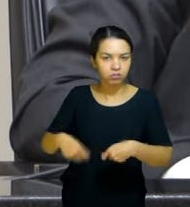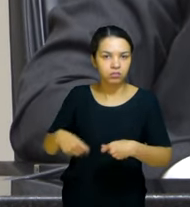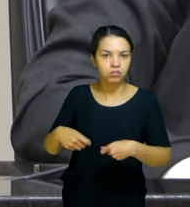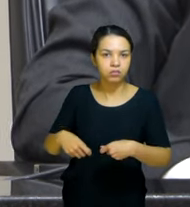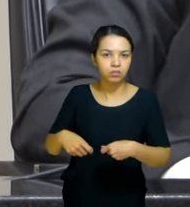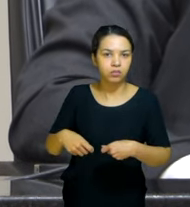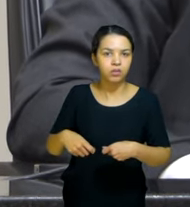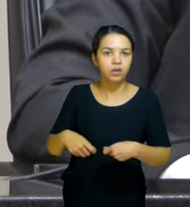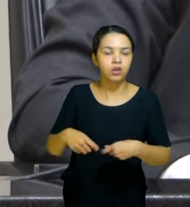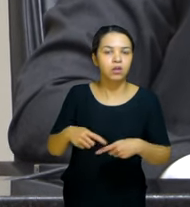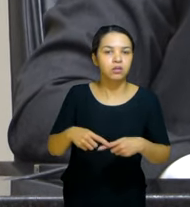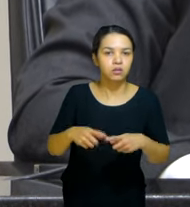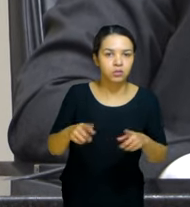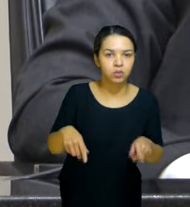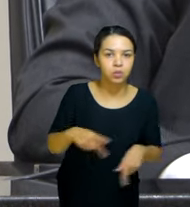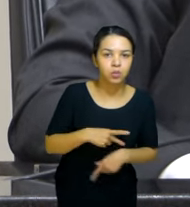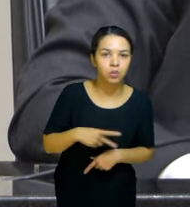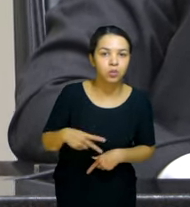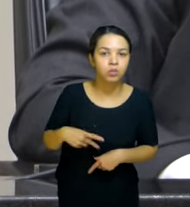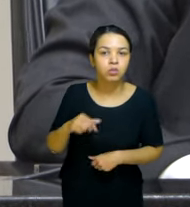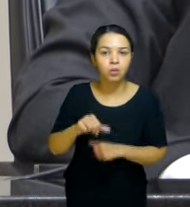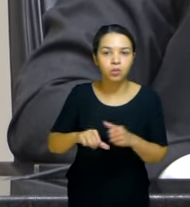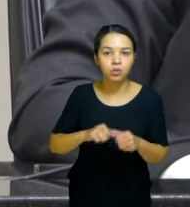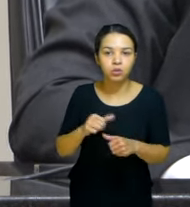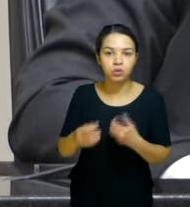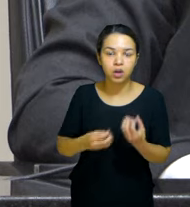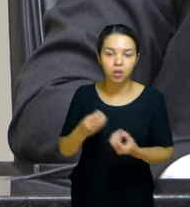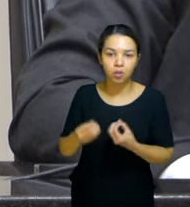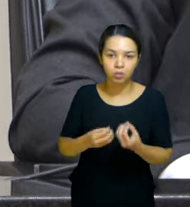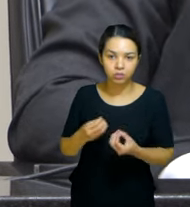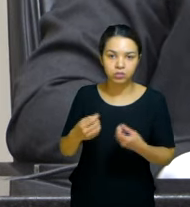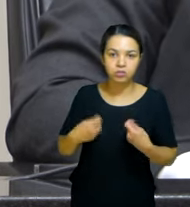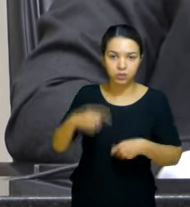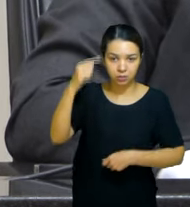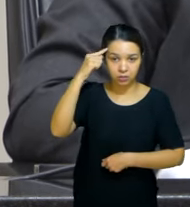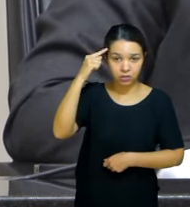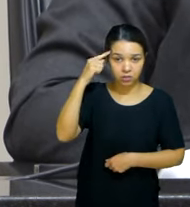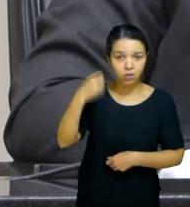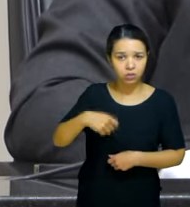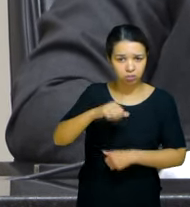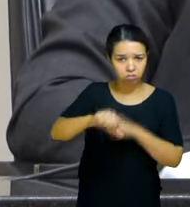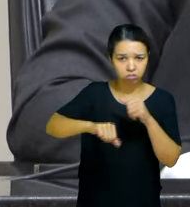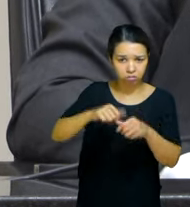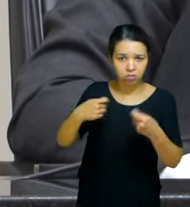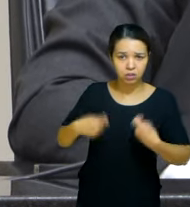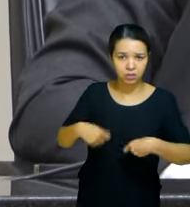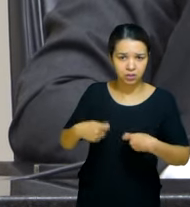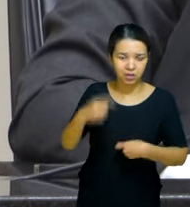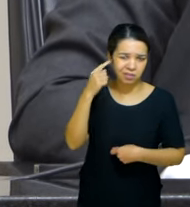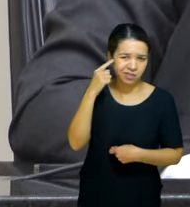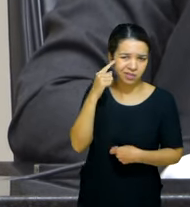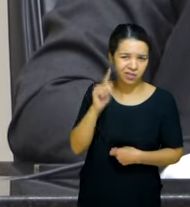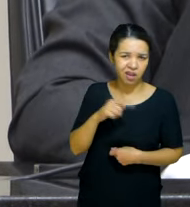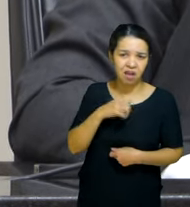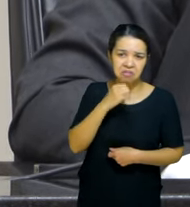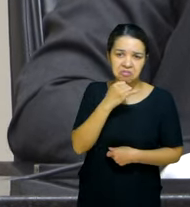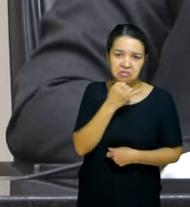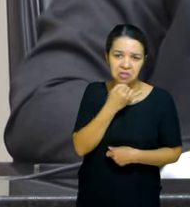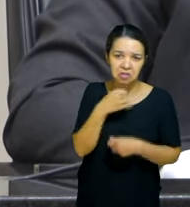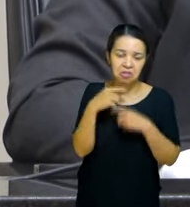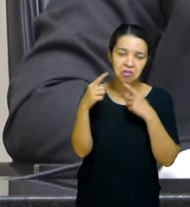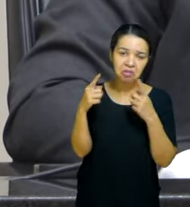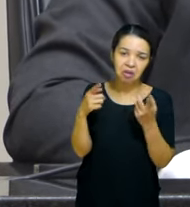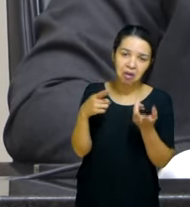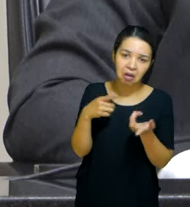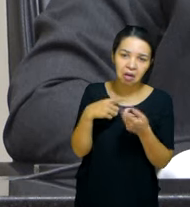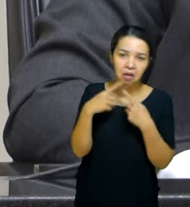serviço público? E como vamos corrigir? Nós temos que corrigir. Não é fazendo lamentação aqui. Houve um